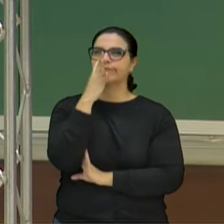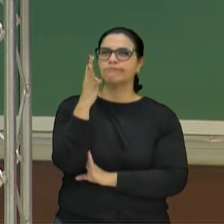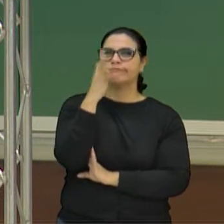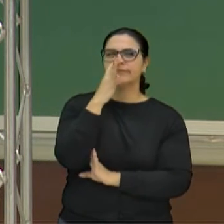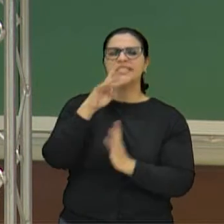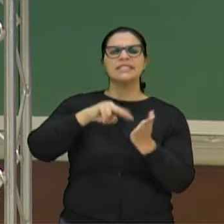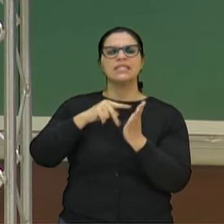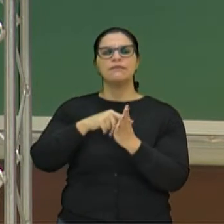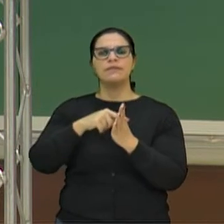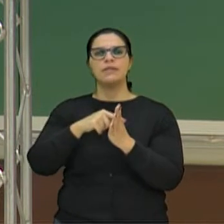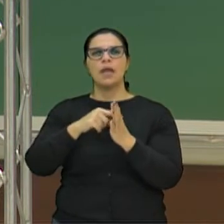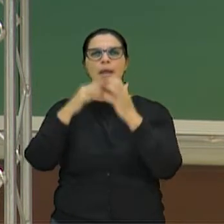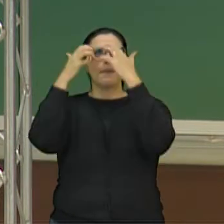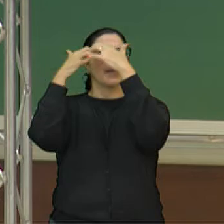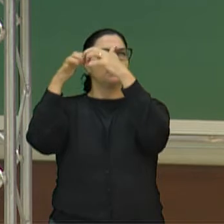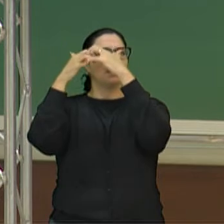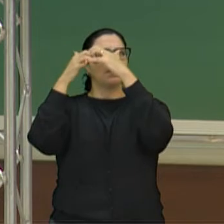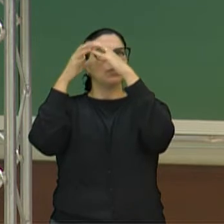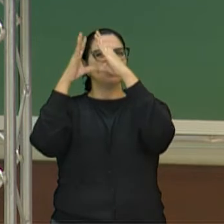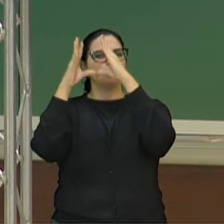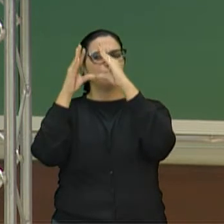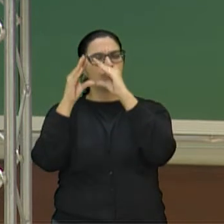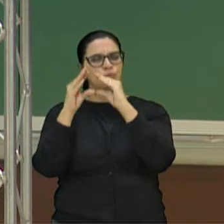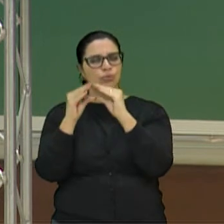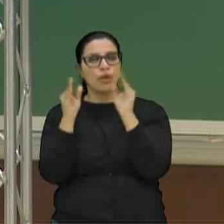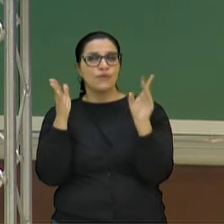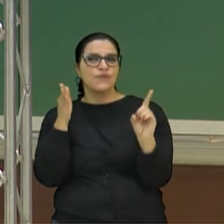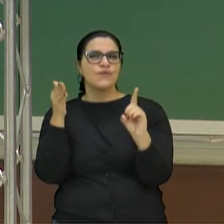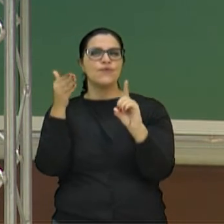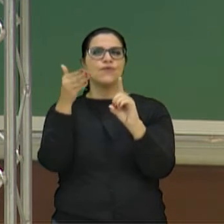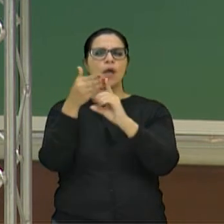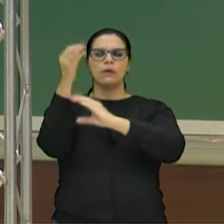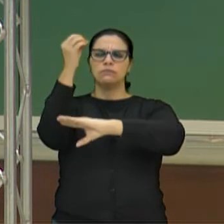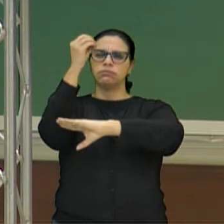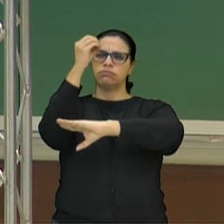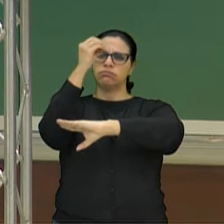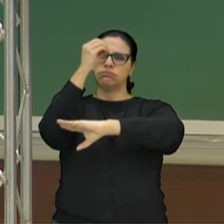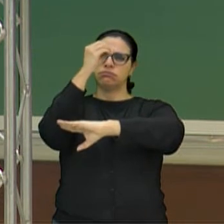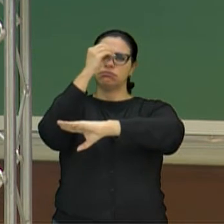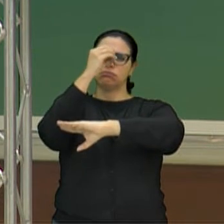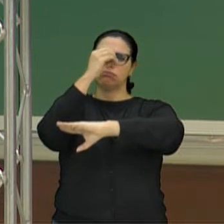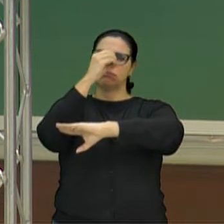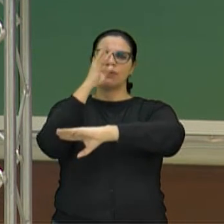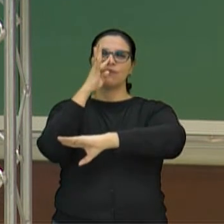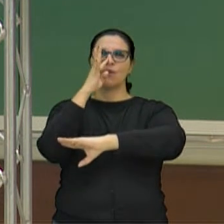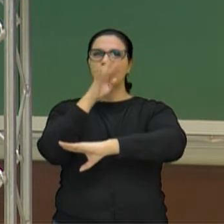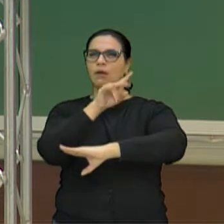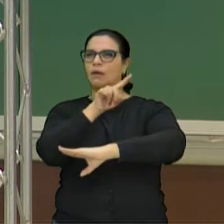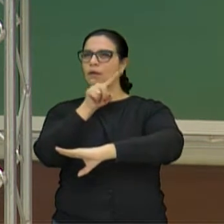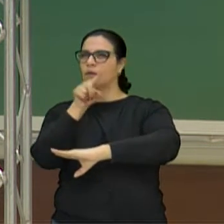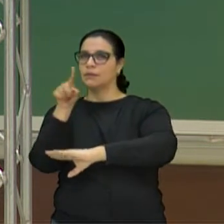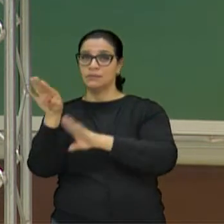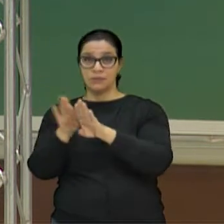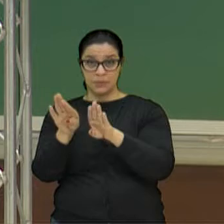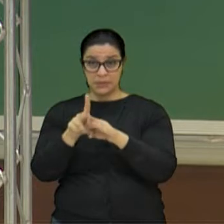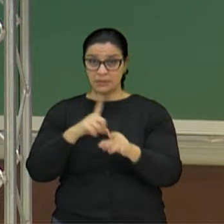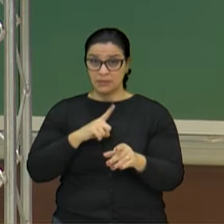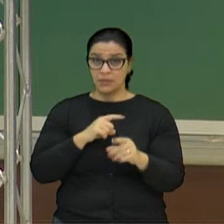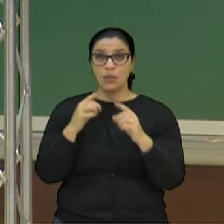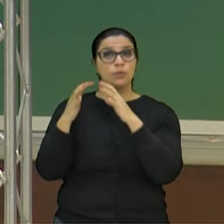tira seus pensamentos da cabeça, foca naquele momento. Então, ela está focando ali na paisagem, no pôr do sol.